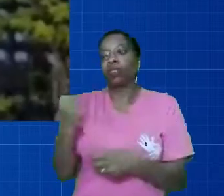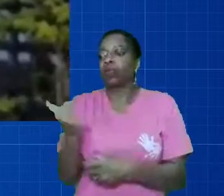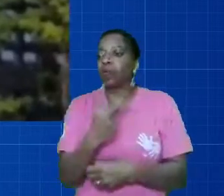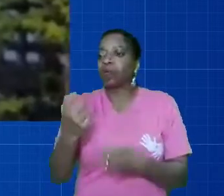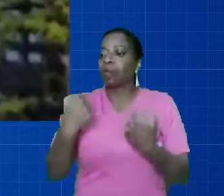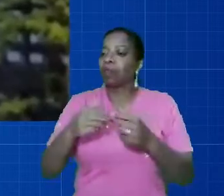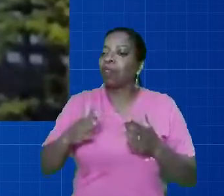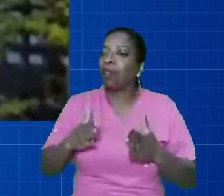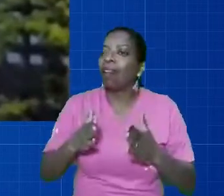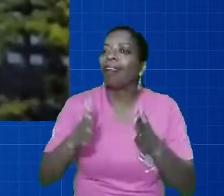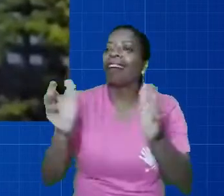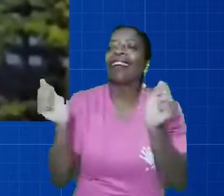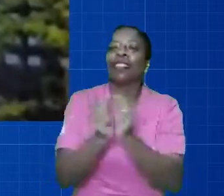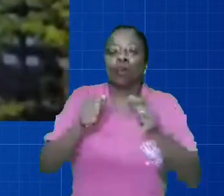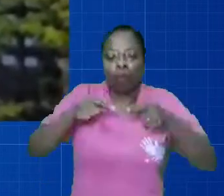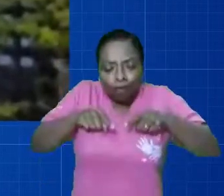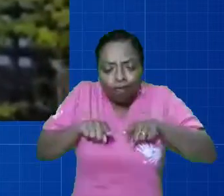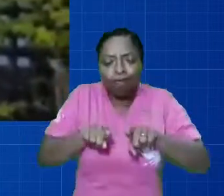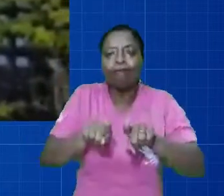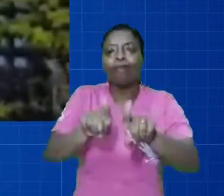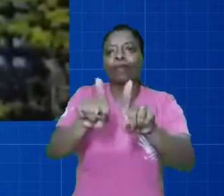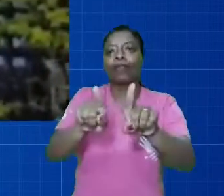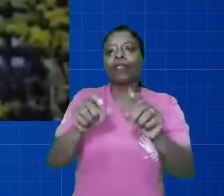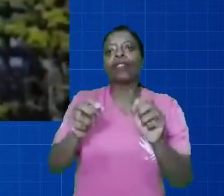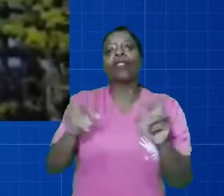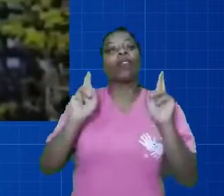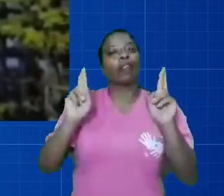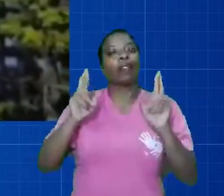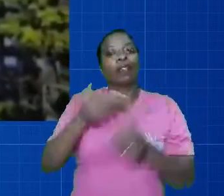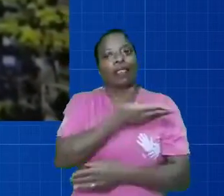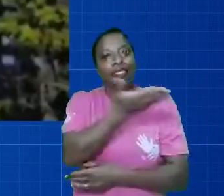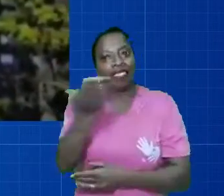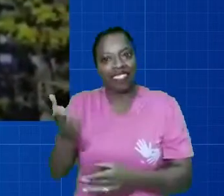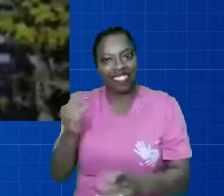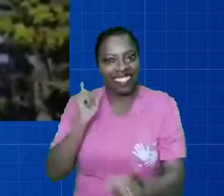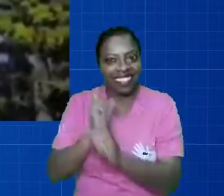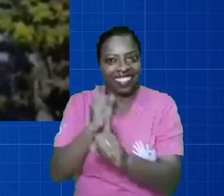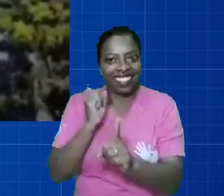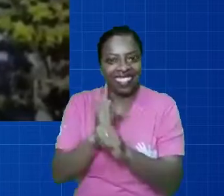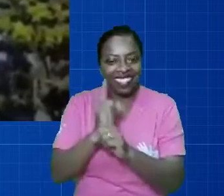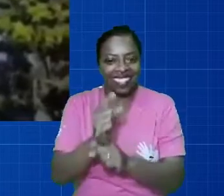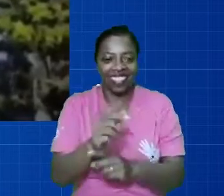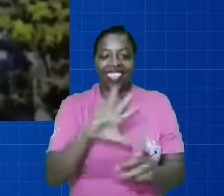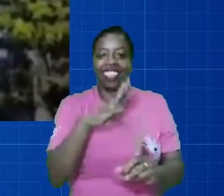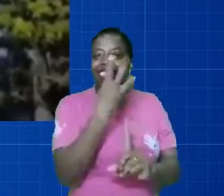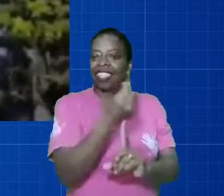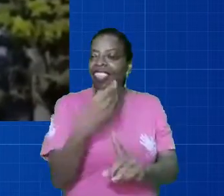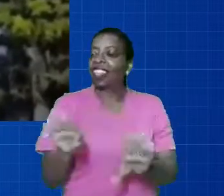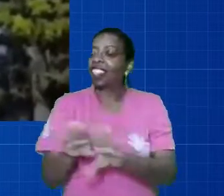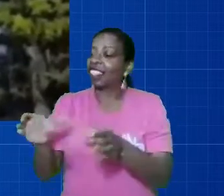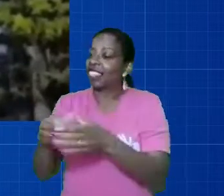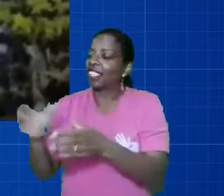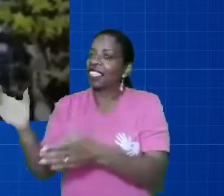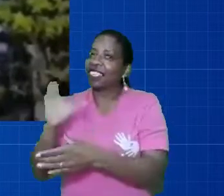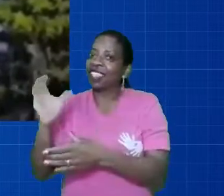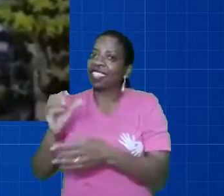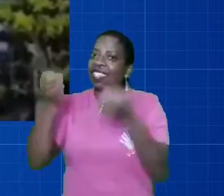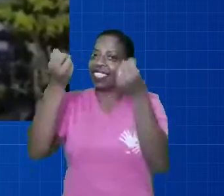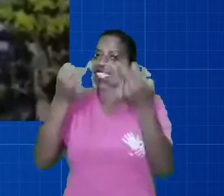ciências integral. Então, a gente espera encontrar muitos professores de arte ainda no nosso Clube de Ciências e contar novas histórias. Até a